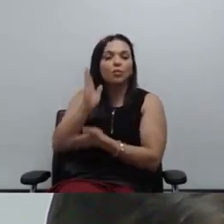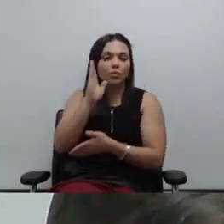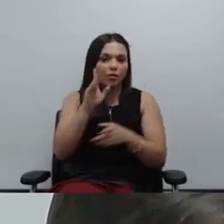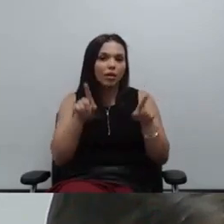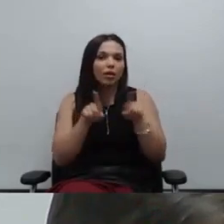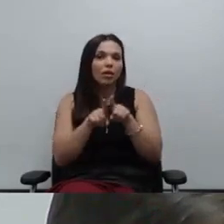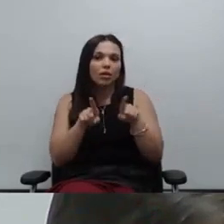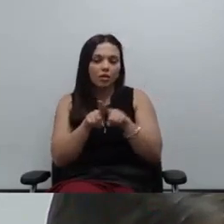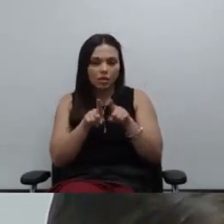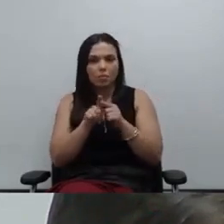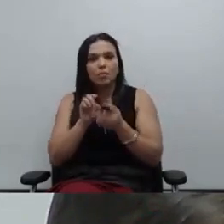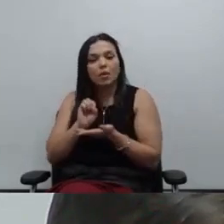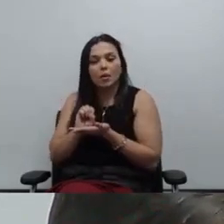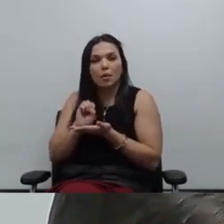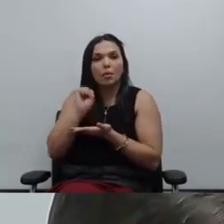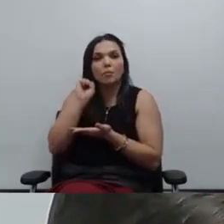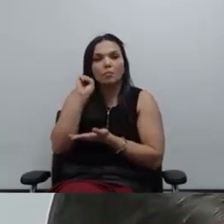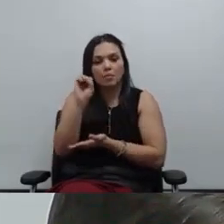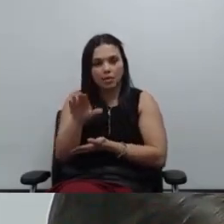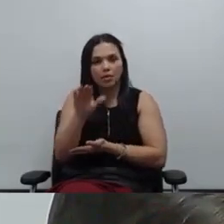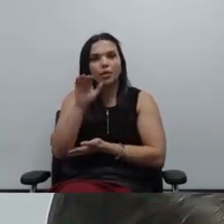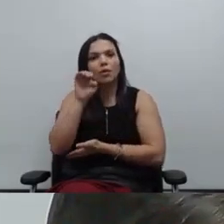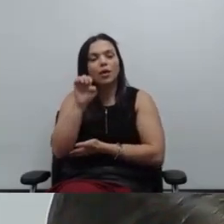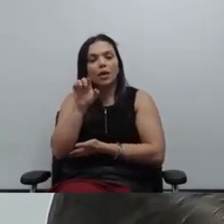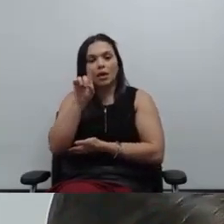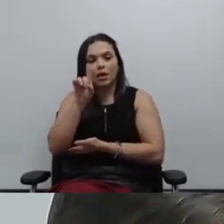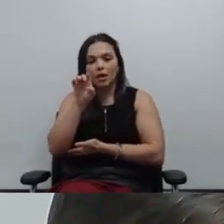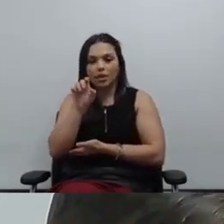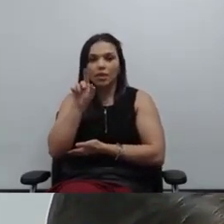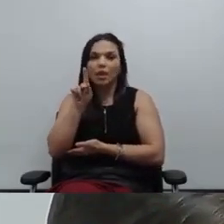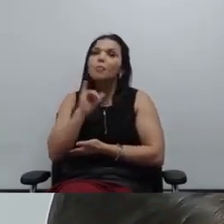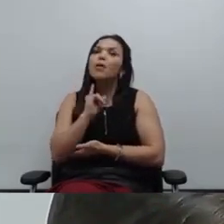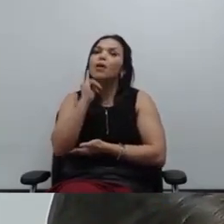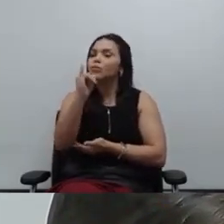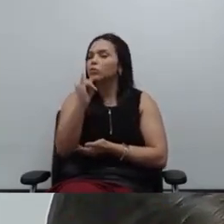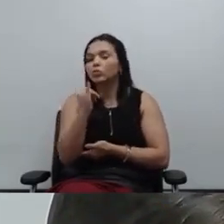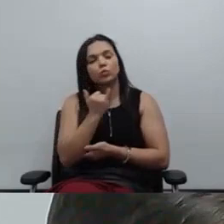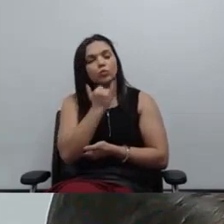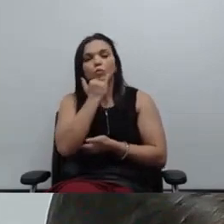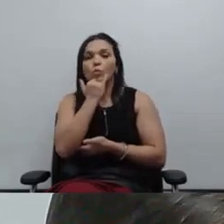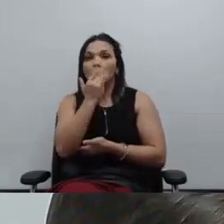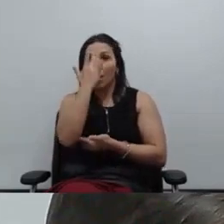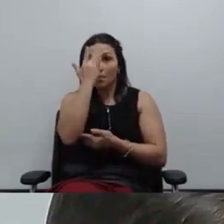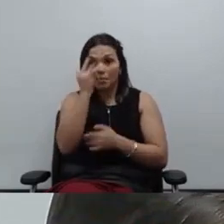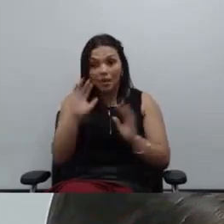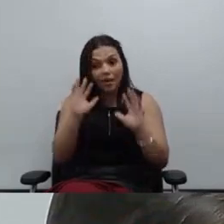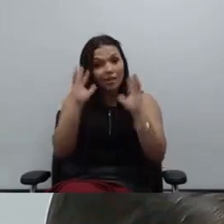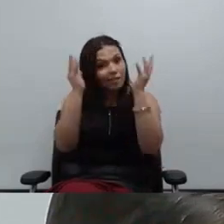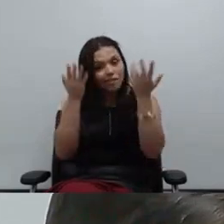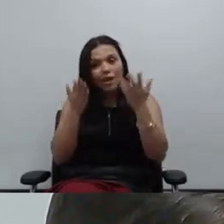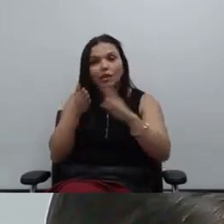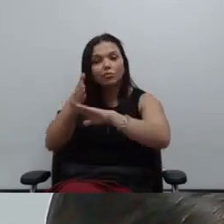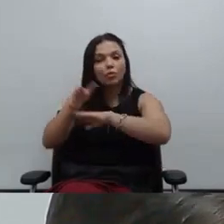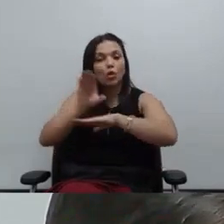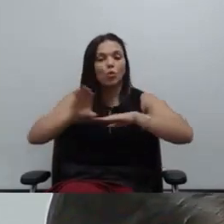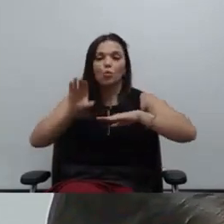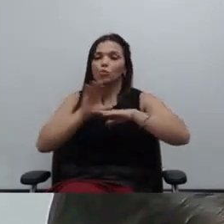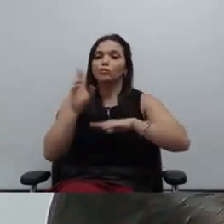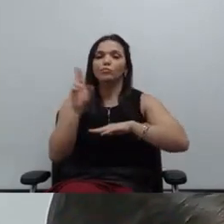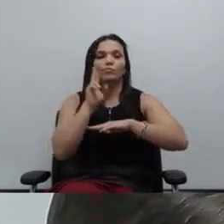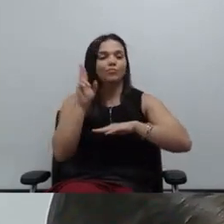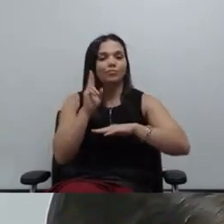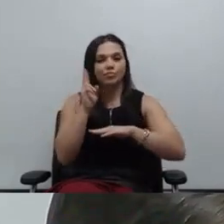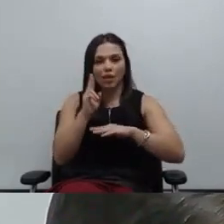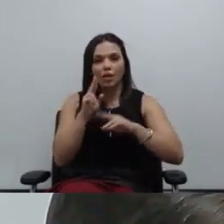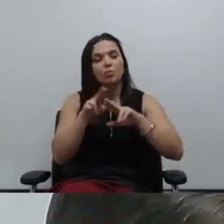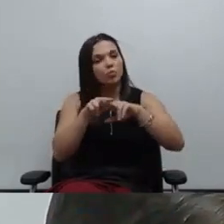da interessada à EDEP na data anterior à realização do evento, informando a impossibilidade de comparecer. Assim, considerando o exposto, voto